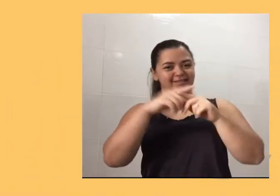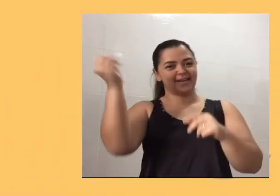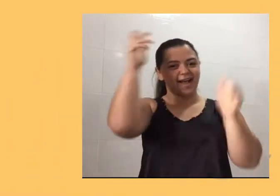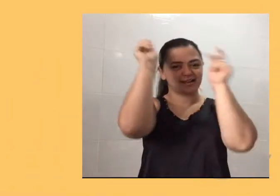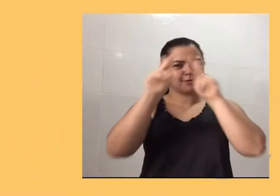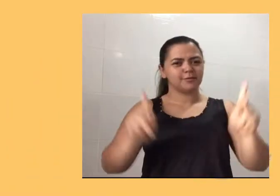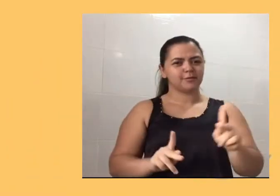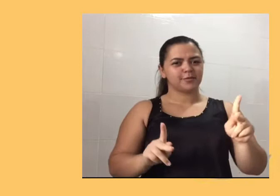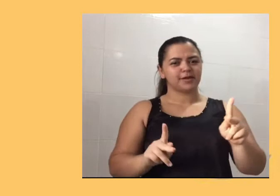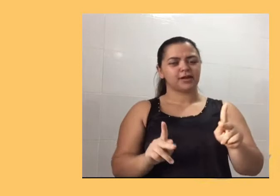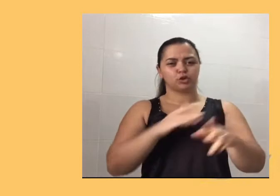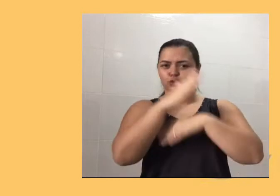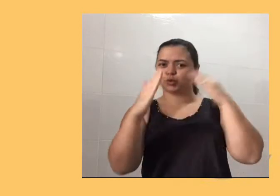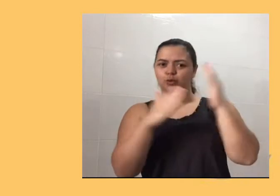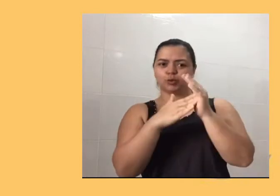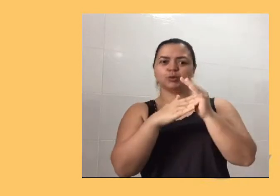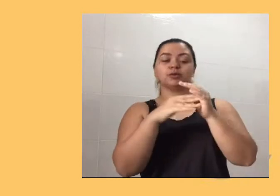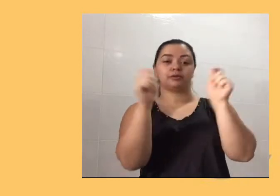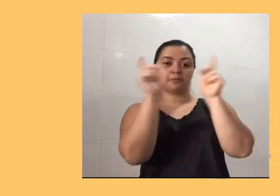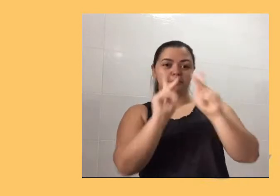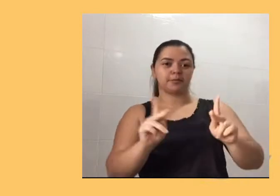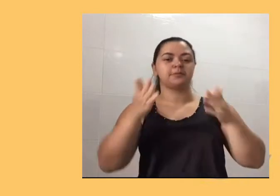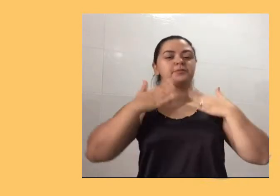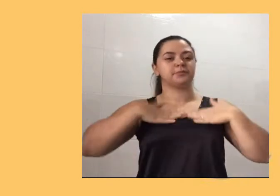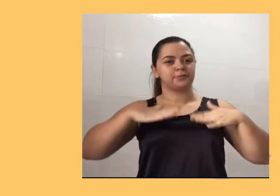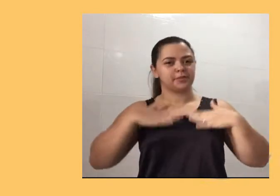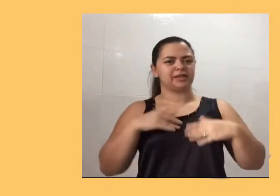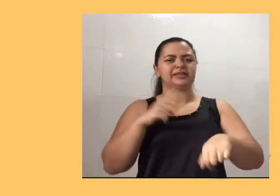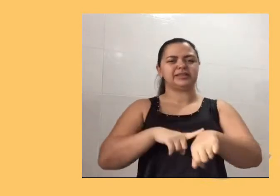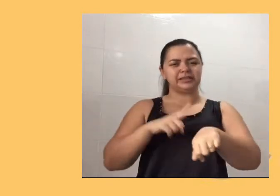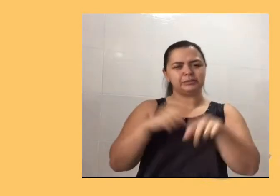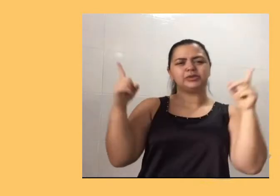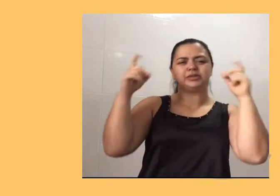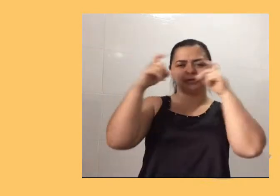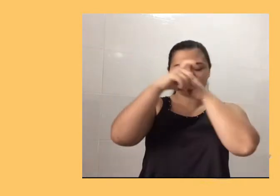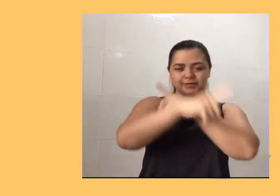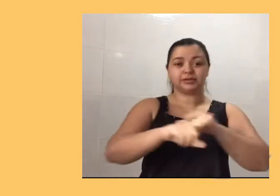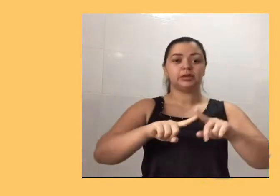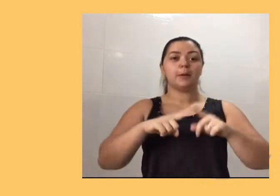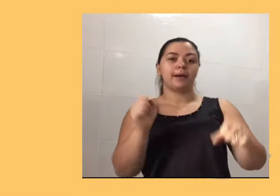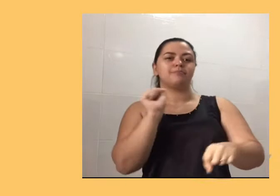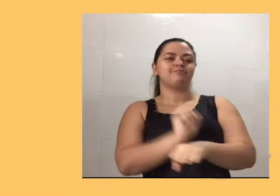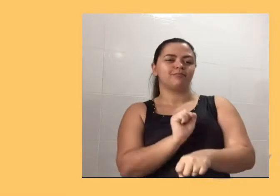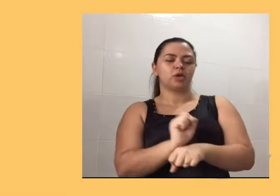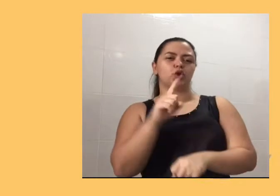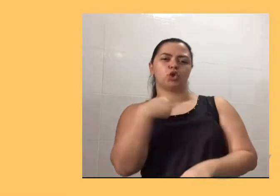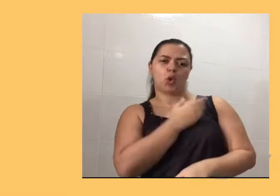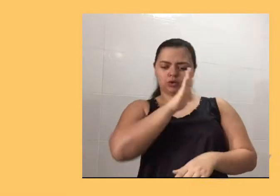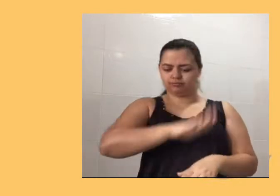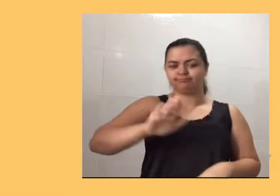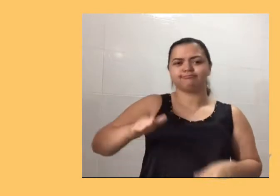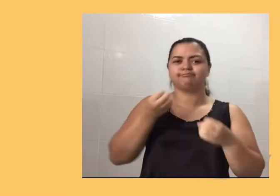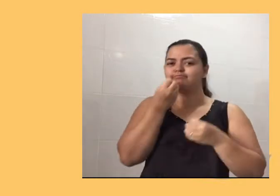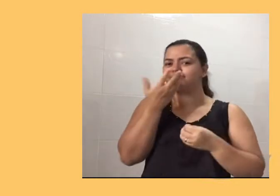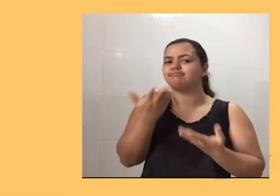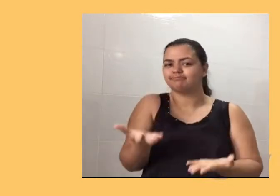estejam bem, mesmo nesse período tão conturbado. Mas eu espero que nossas crianças estejam bem, que vocês estejam